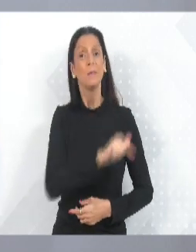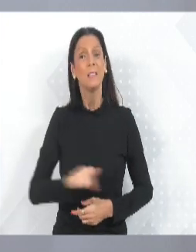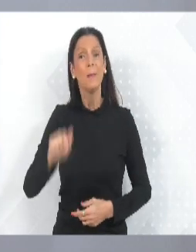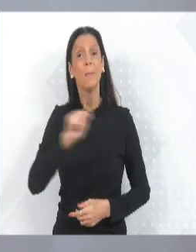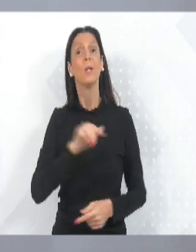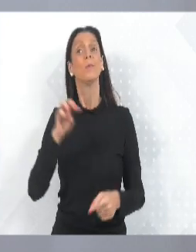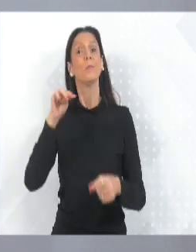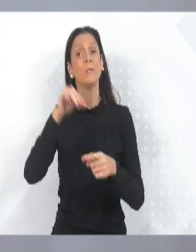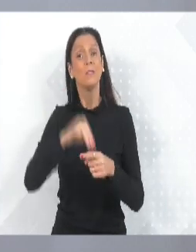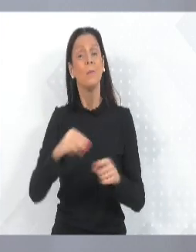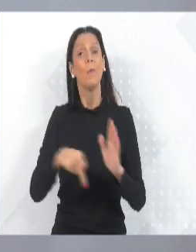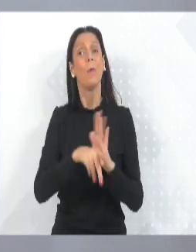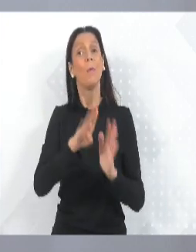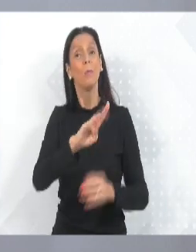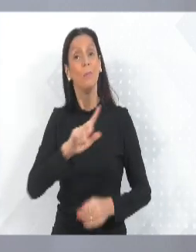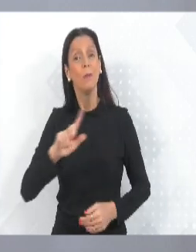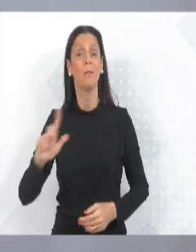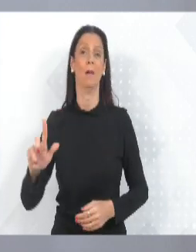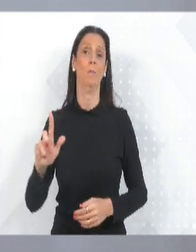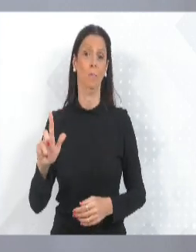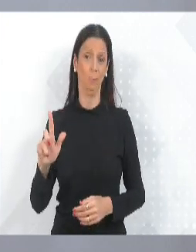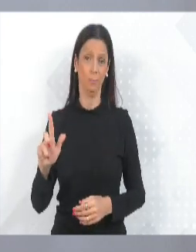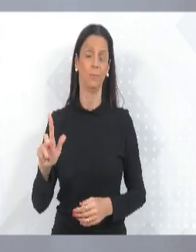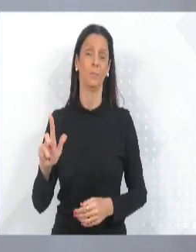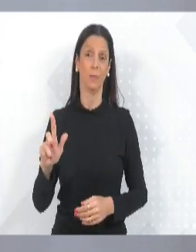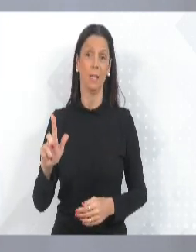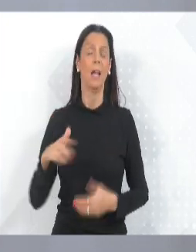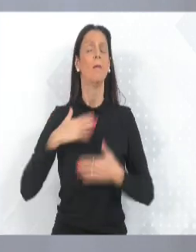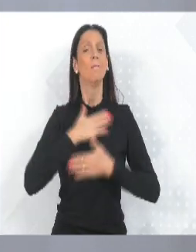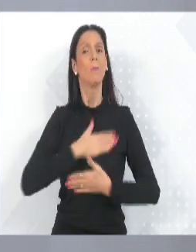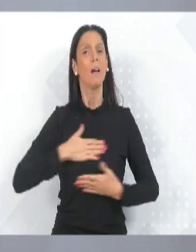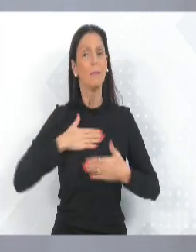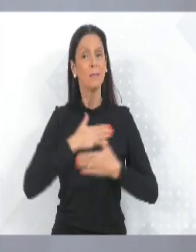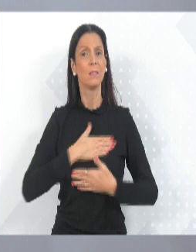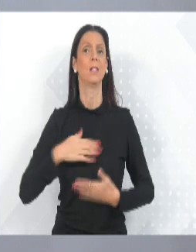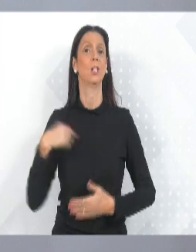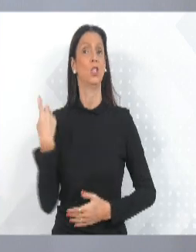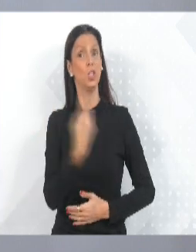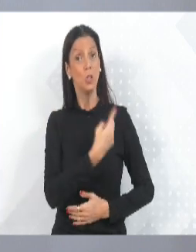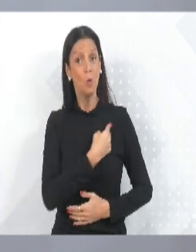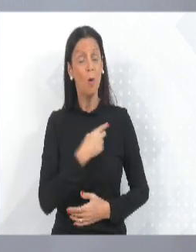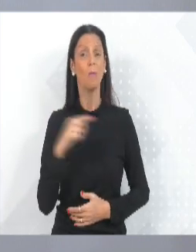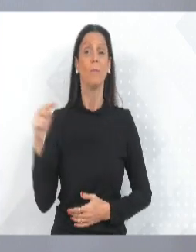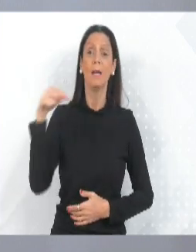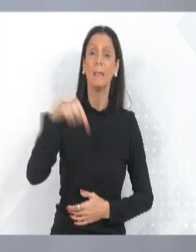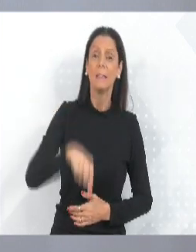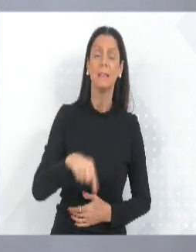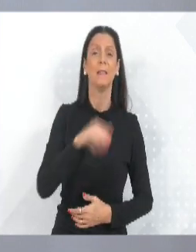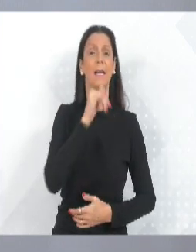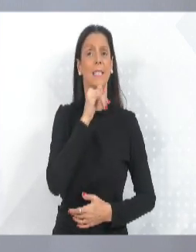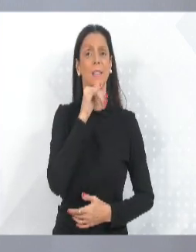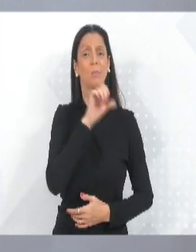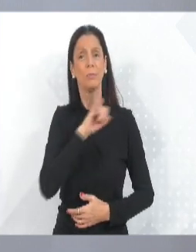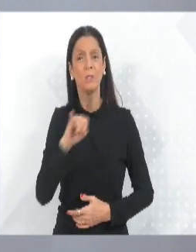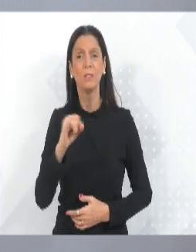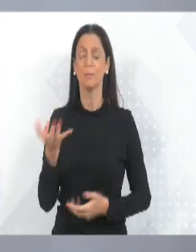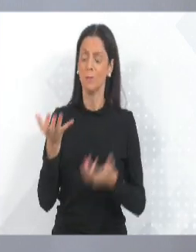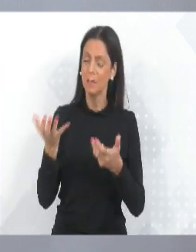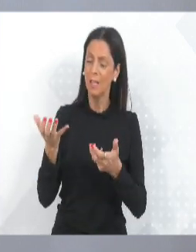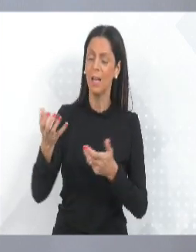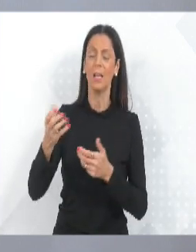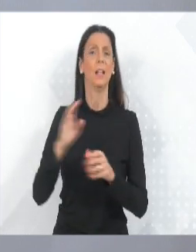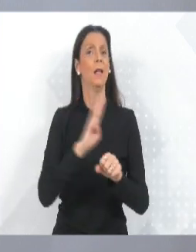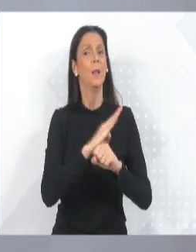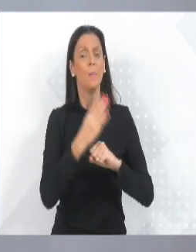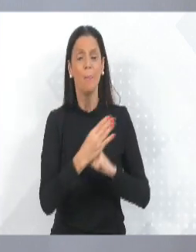município de Blumenau e nós vamos ter o prazer de ficar à disposição de vocês para qualquer evento nos nos bairros que vocês